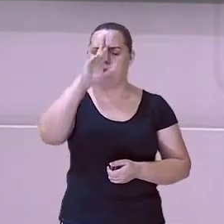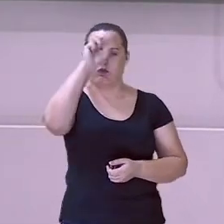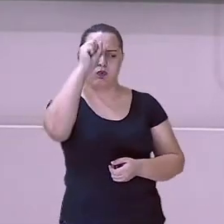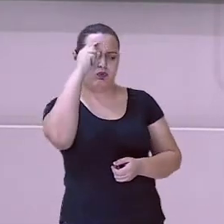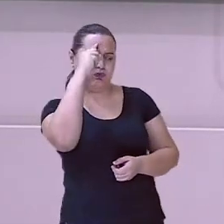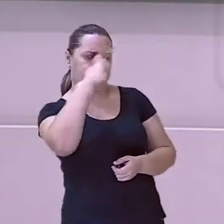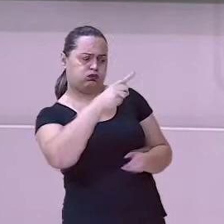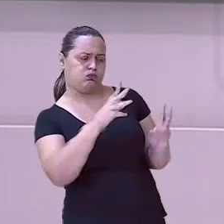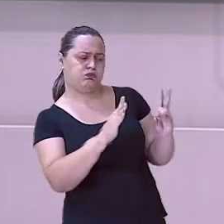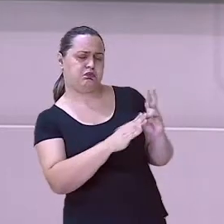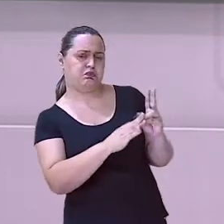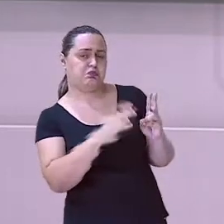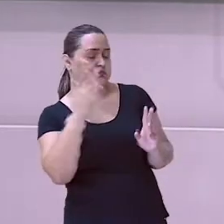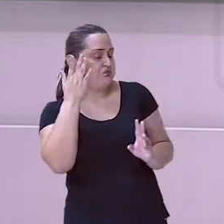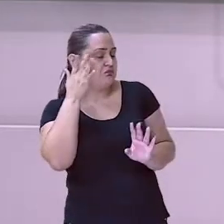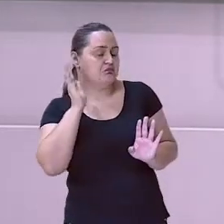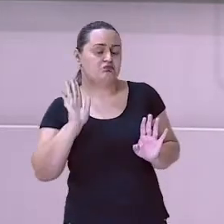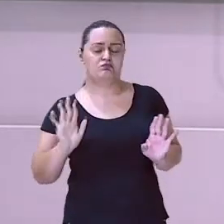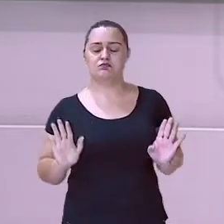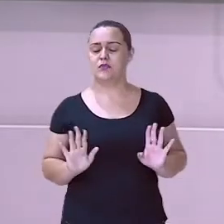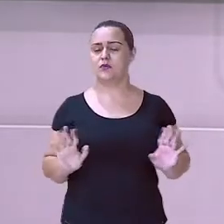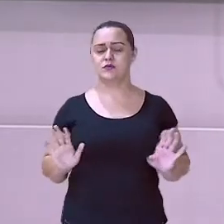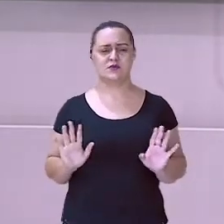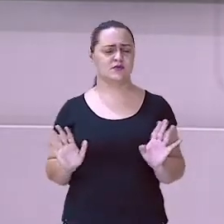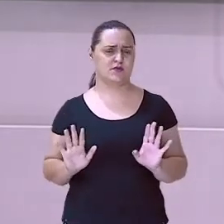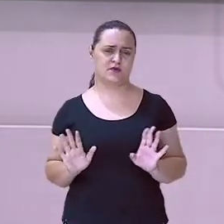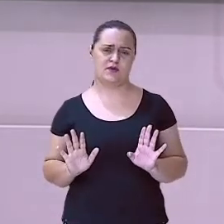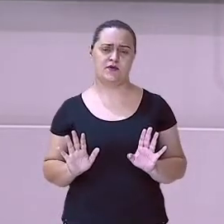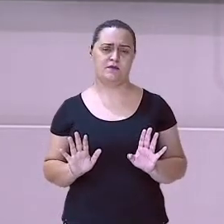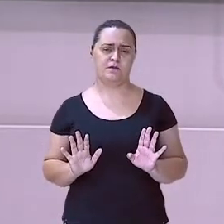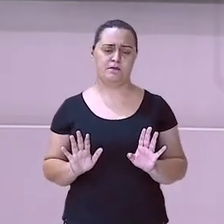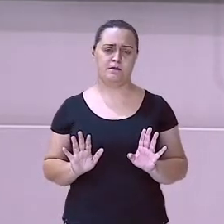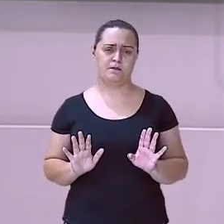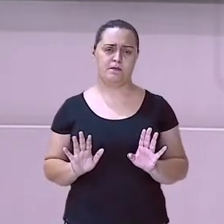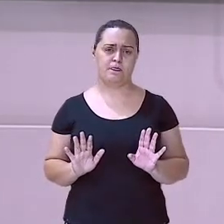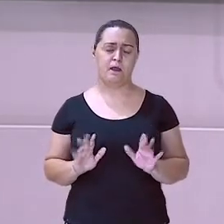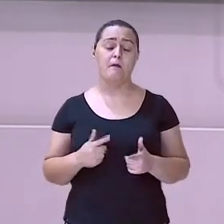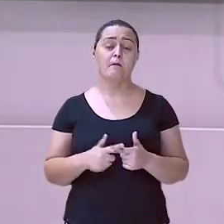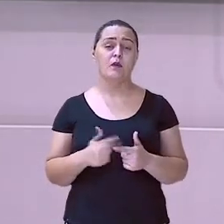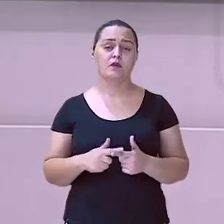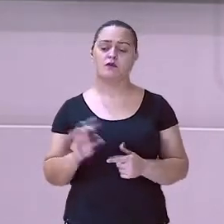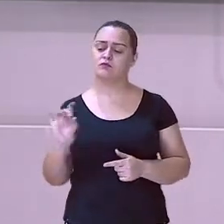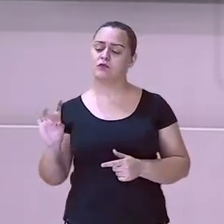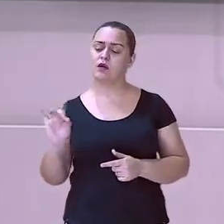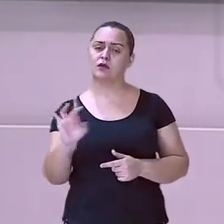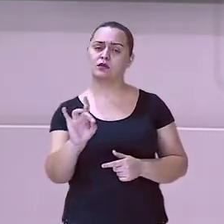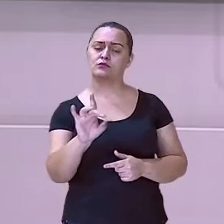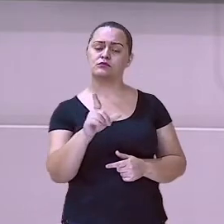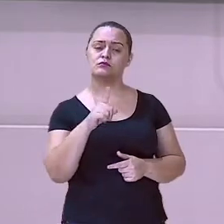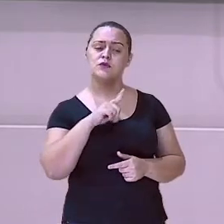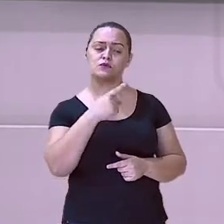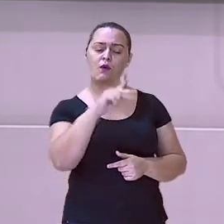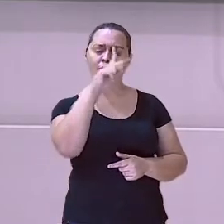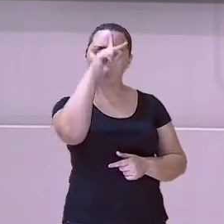vou colocar isso dessa maneira, porque cada um deles tinha a sua